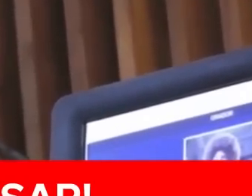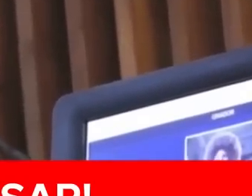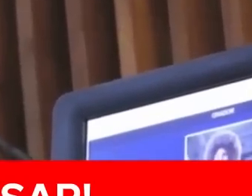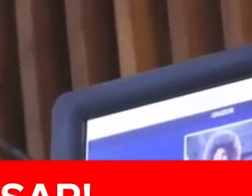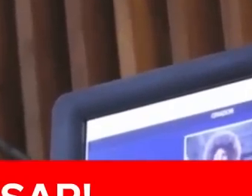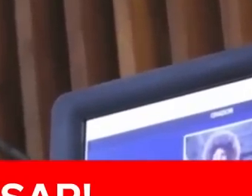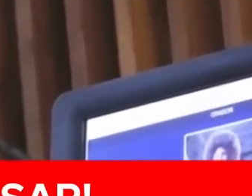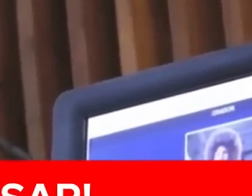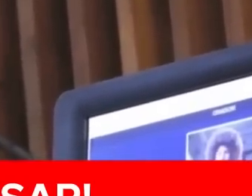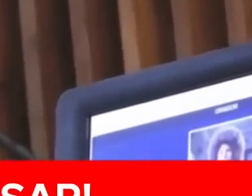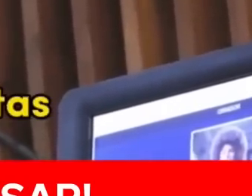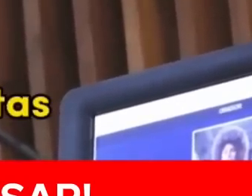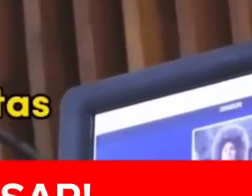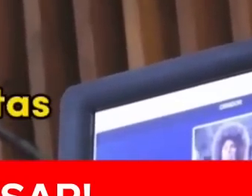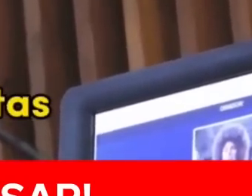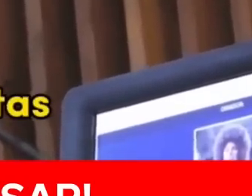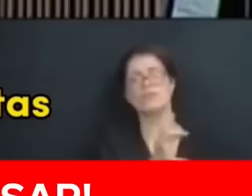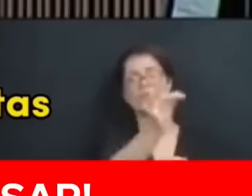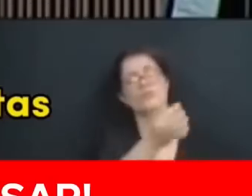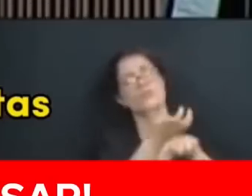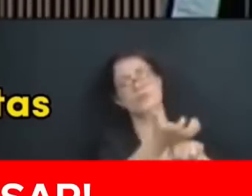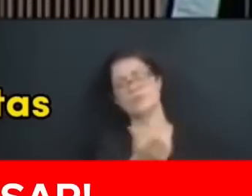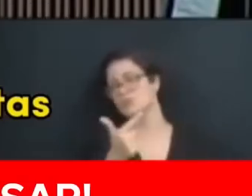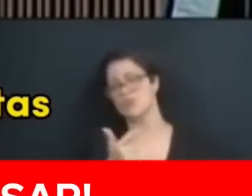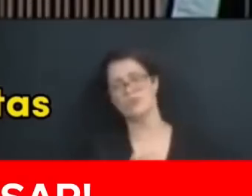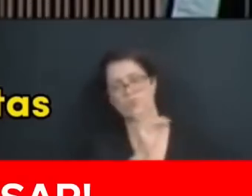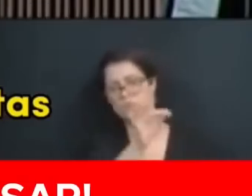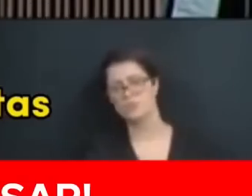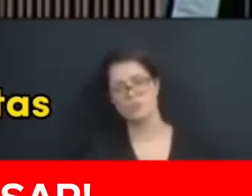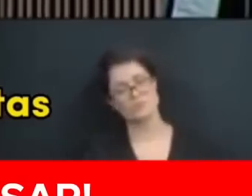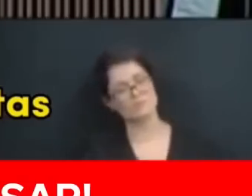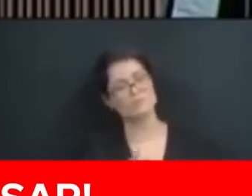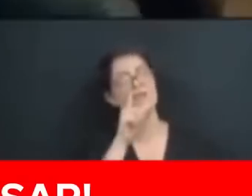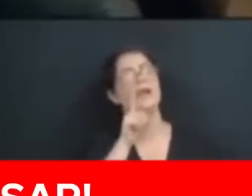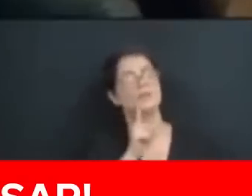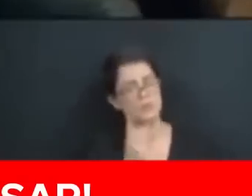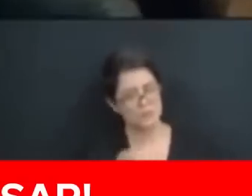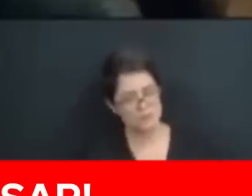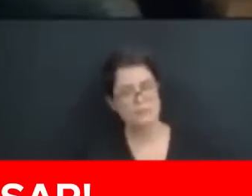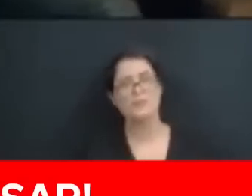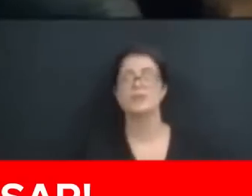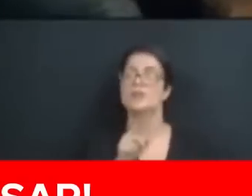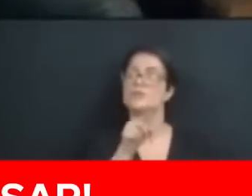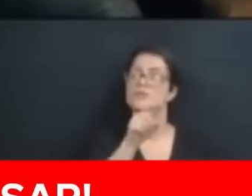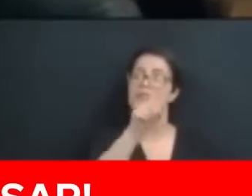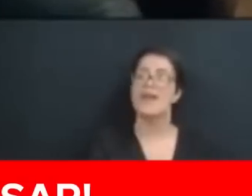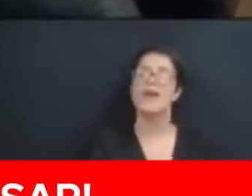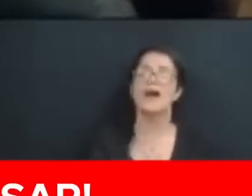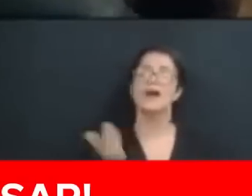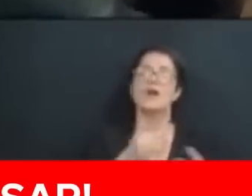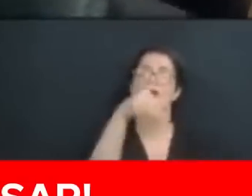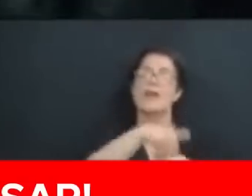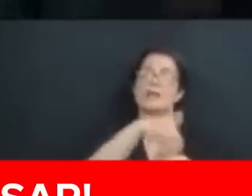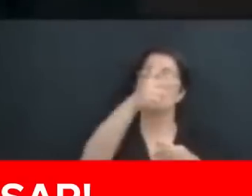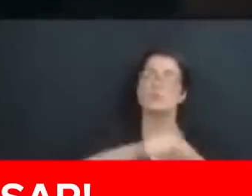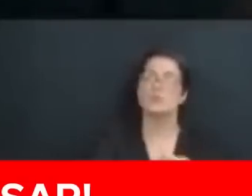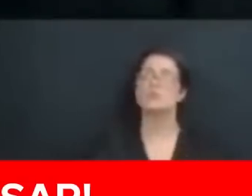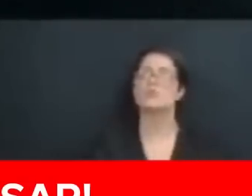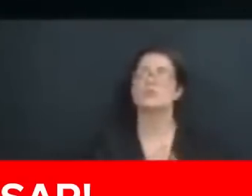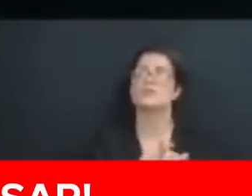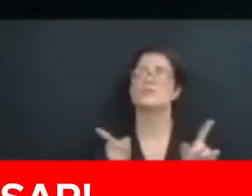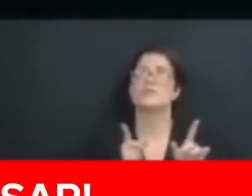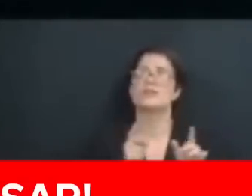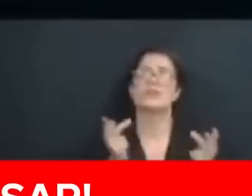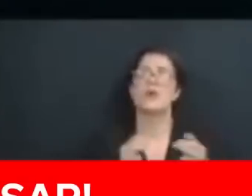Arruda. Você foi reeleito e os demais bolsonaristas? Sementes mal plantadas, nasceram com cara de